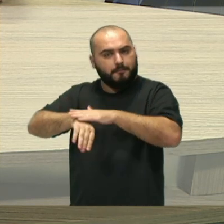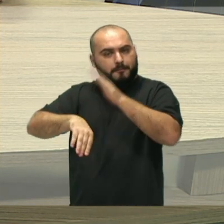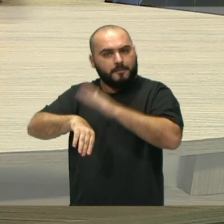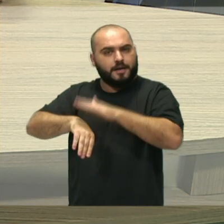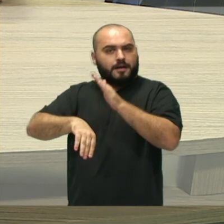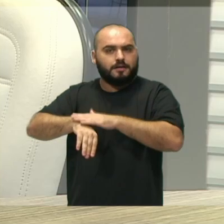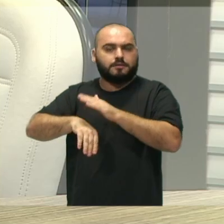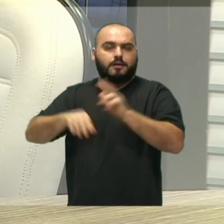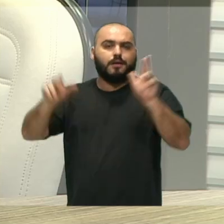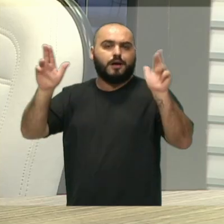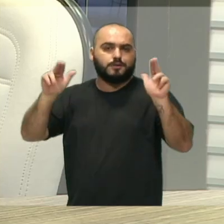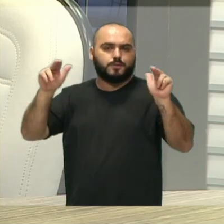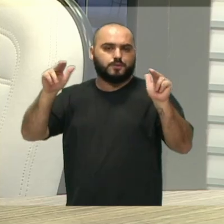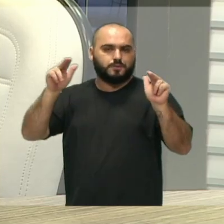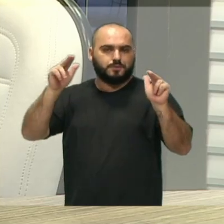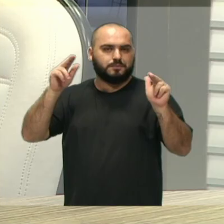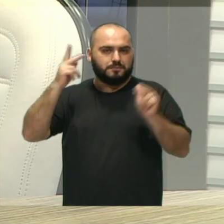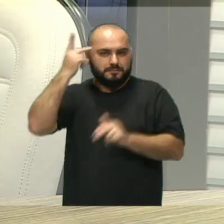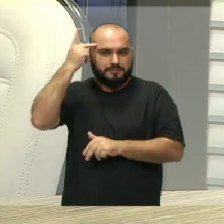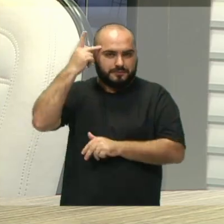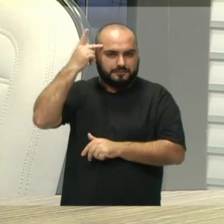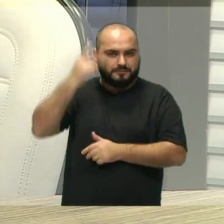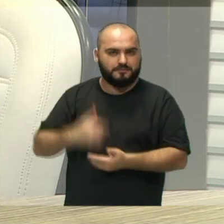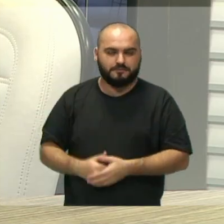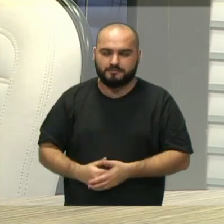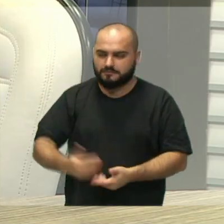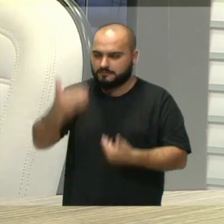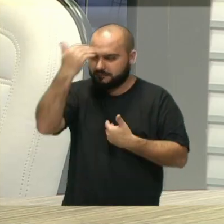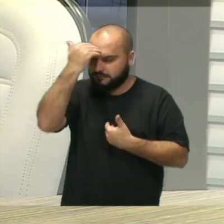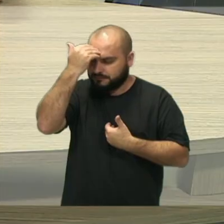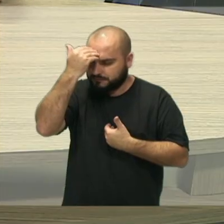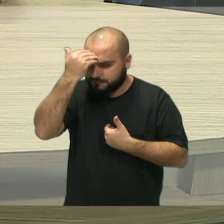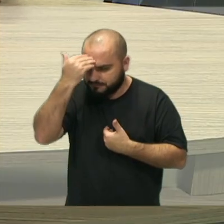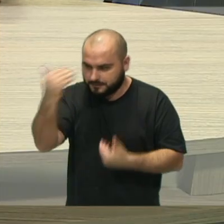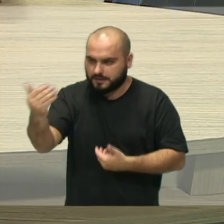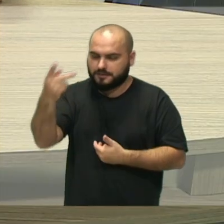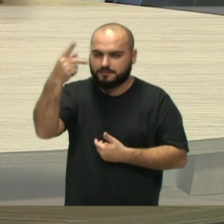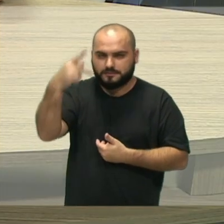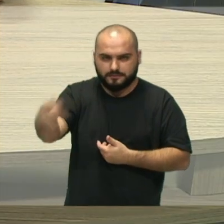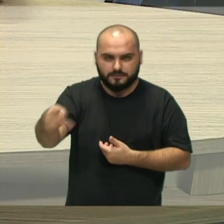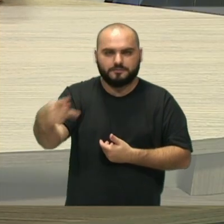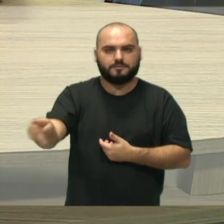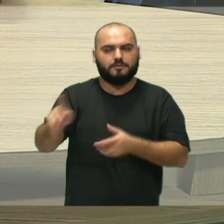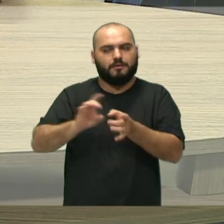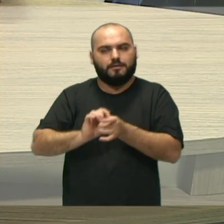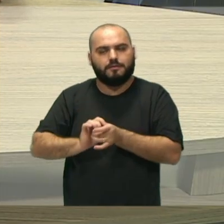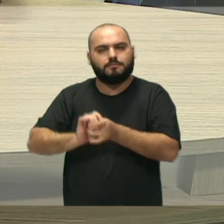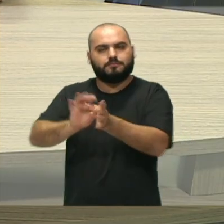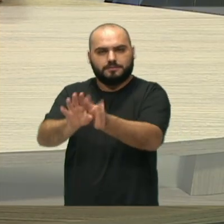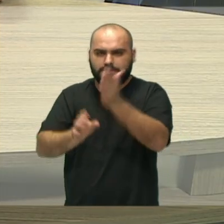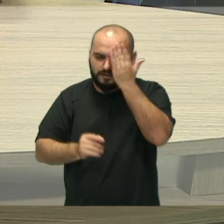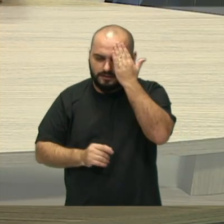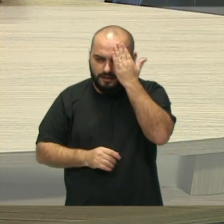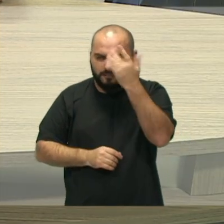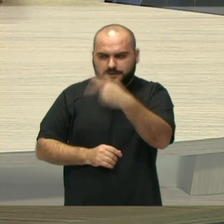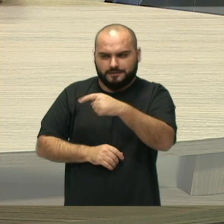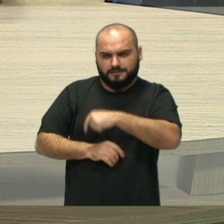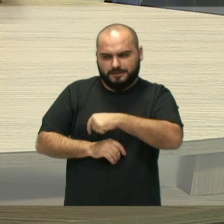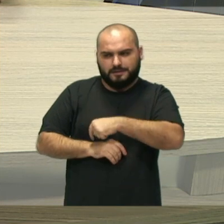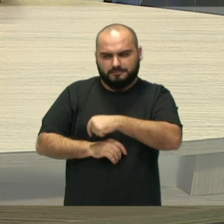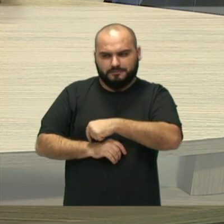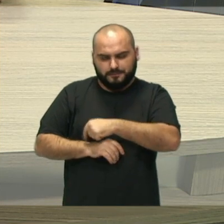da psiquiatria. E eu agradeço muitíssimo a sua disposição, né? A gente sabe que o seu tempo é bem